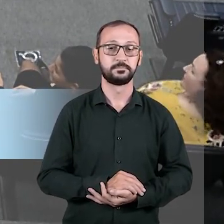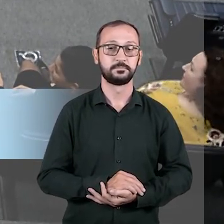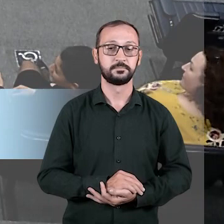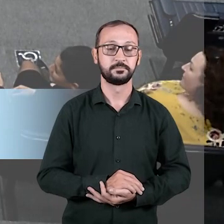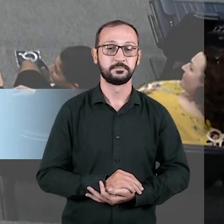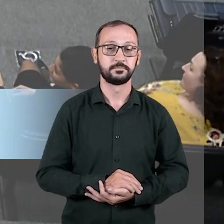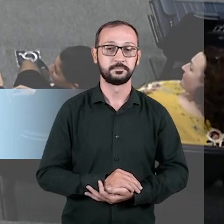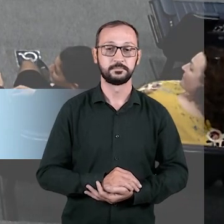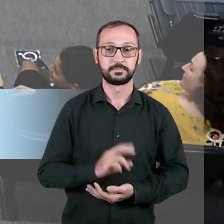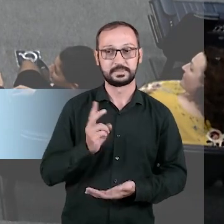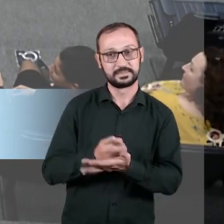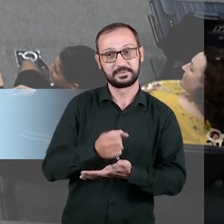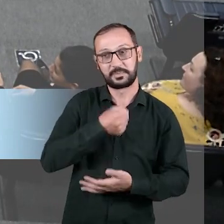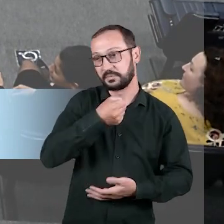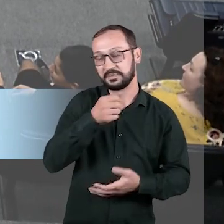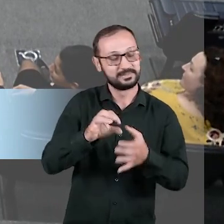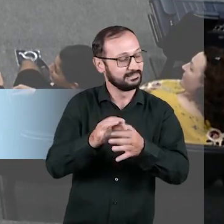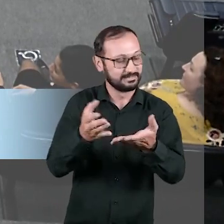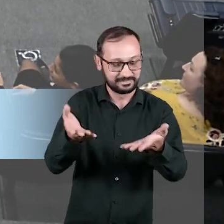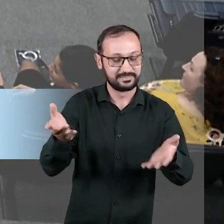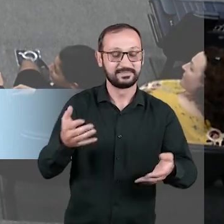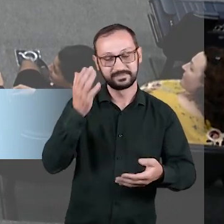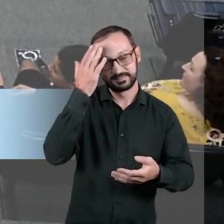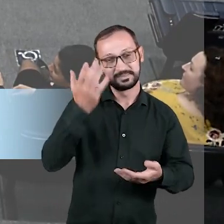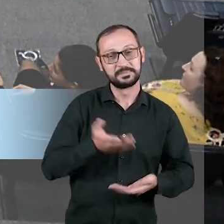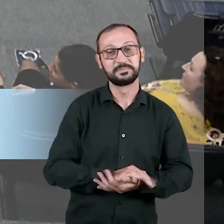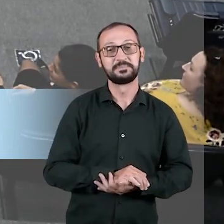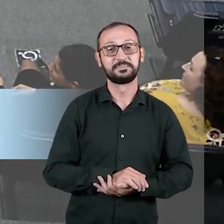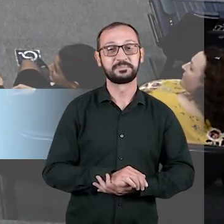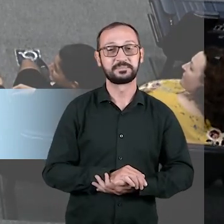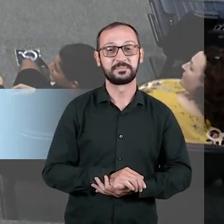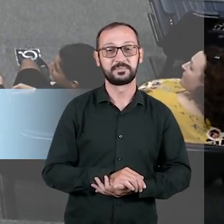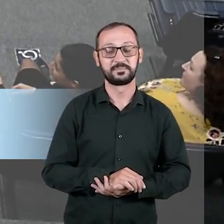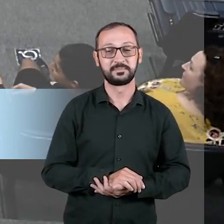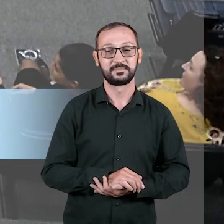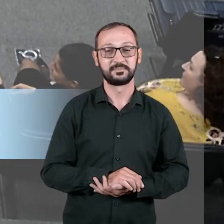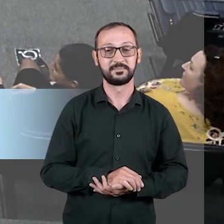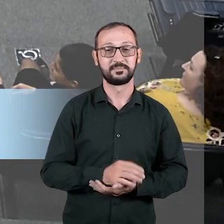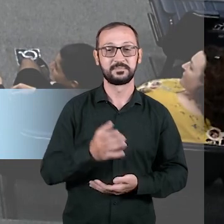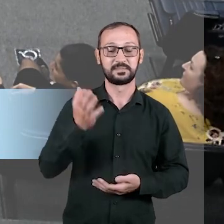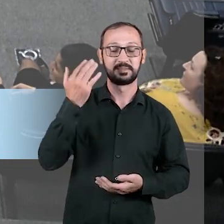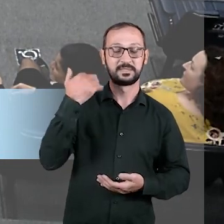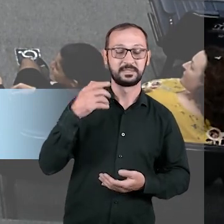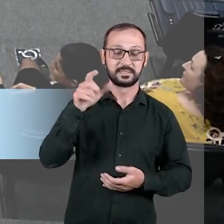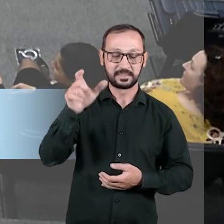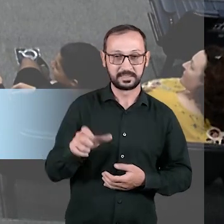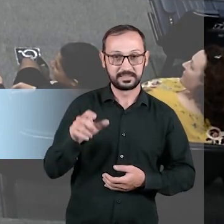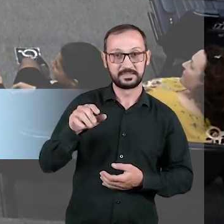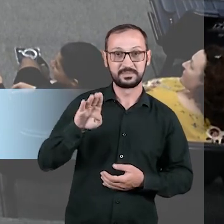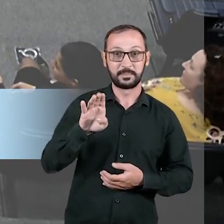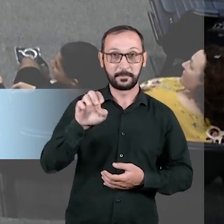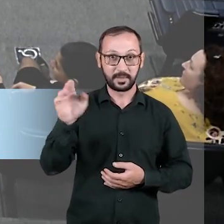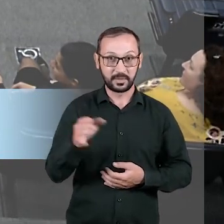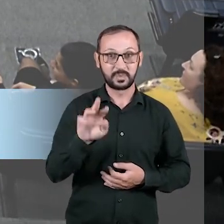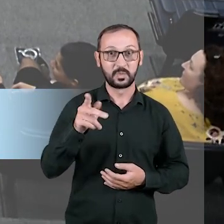dar. Microfone é sempre microfone. Meu pai era... O Benhor falou de oratória, meu pai era